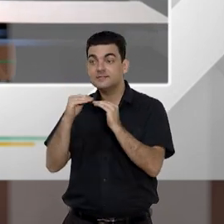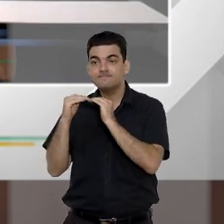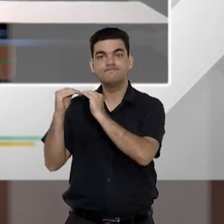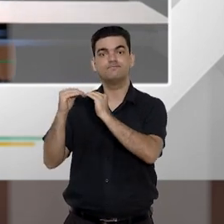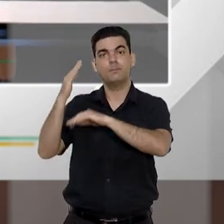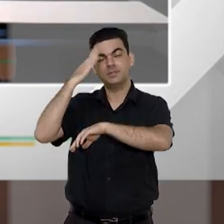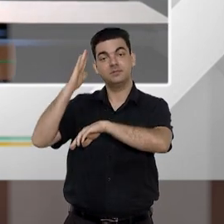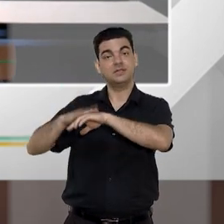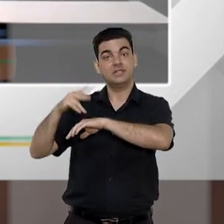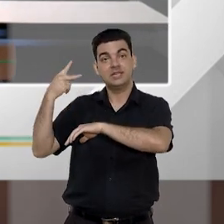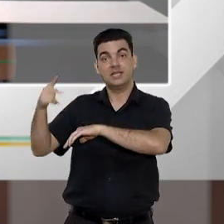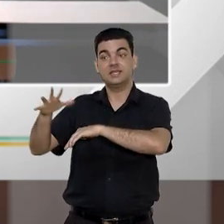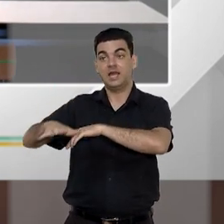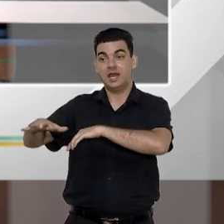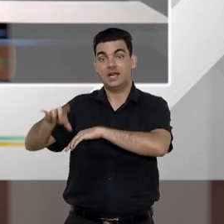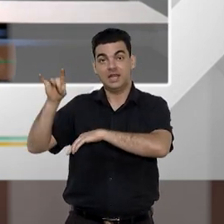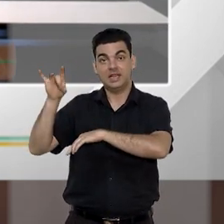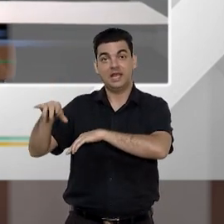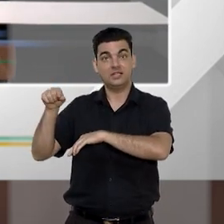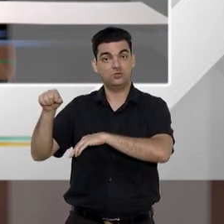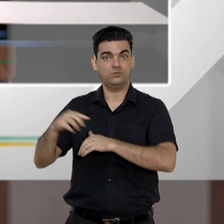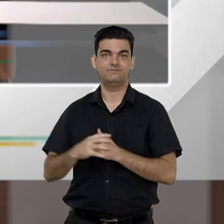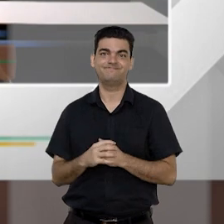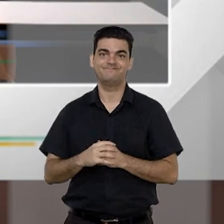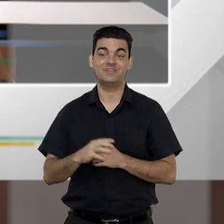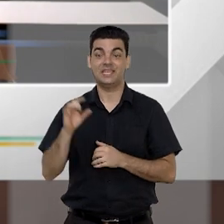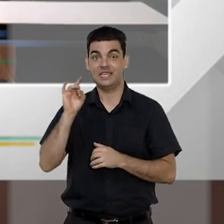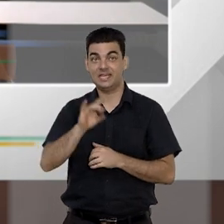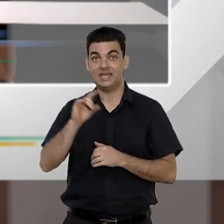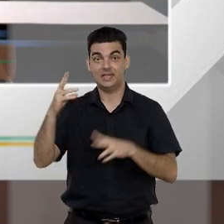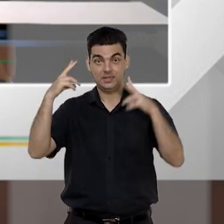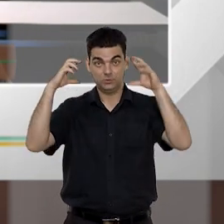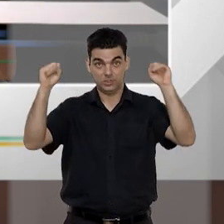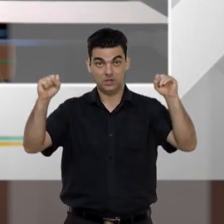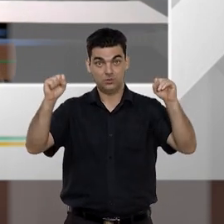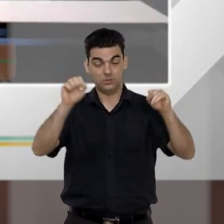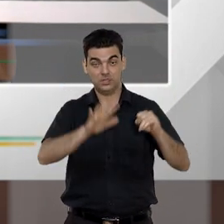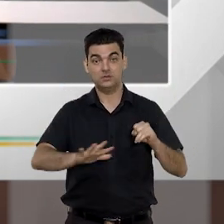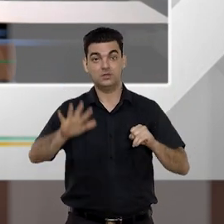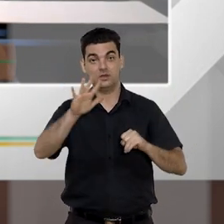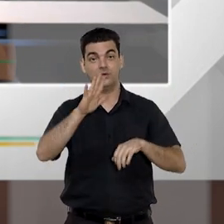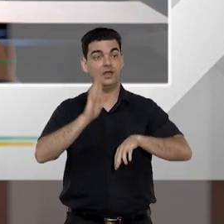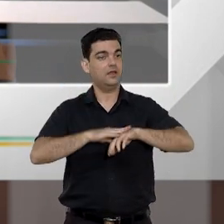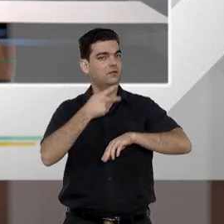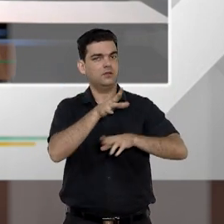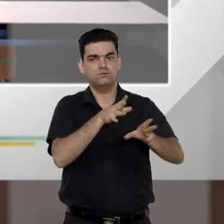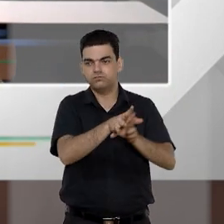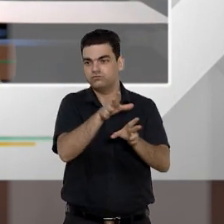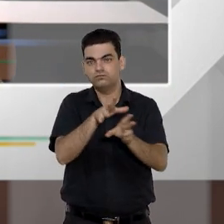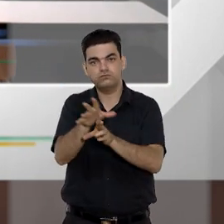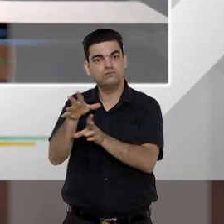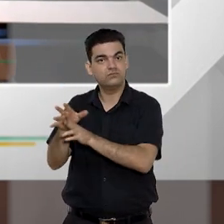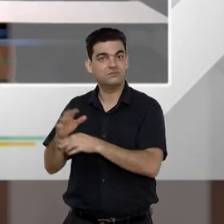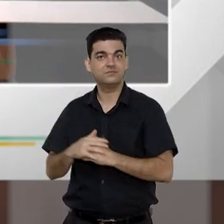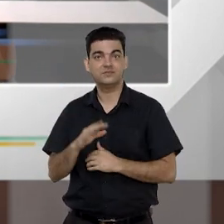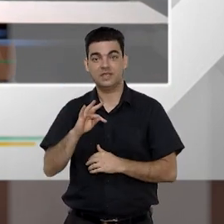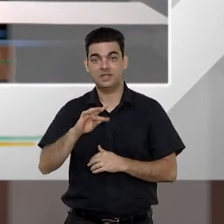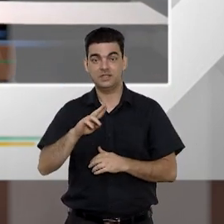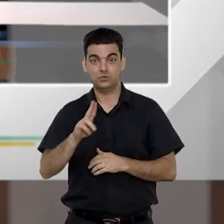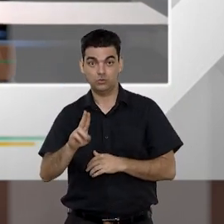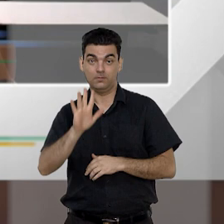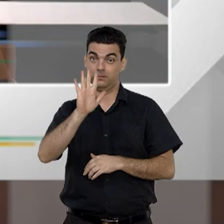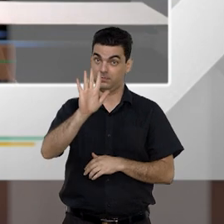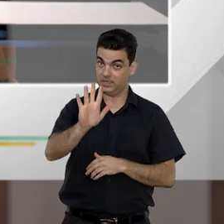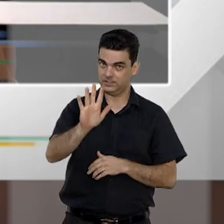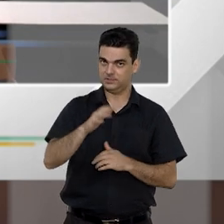a uniformidade de entendimento no âmbito regional. E aí cada tribunal regional ele vai disciplinar o funcionamento